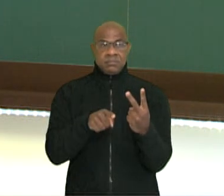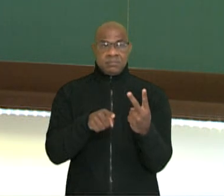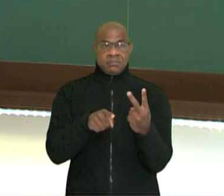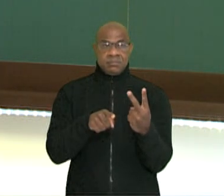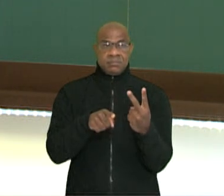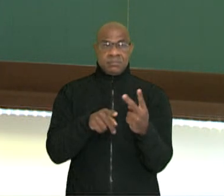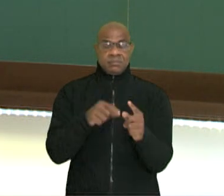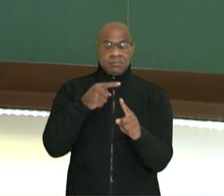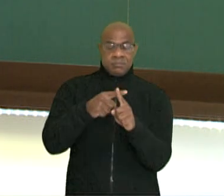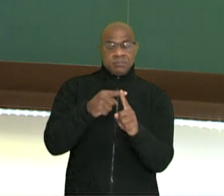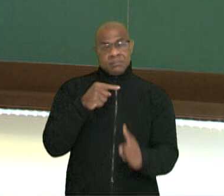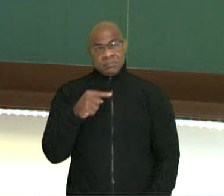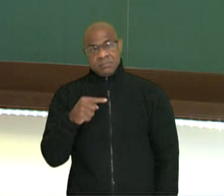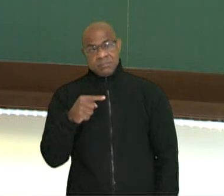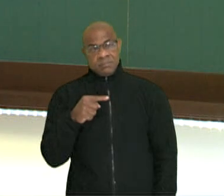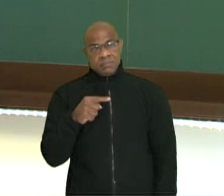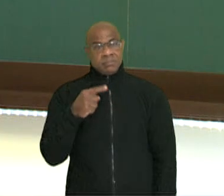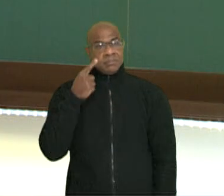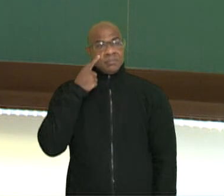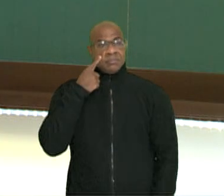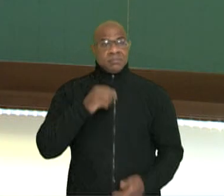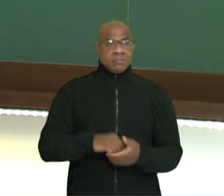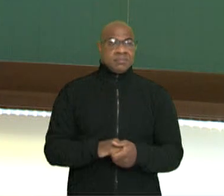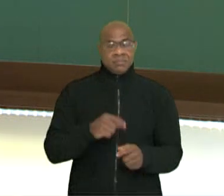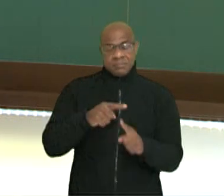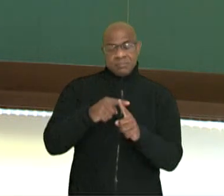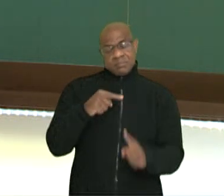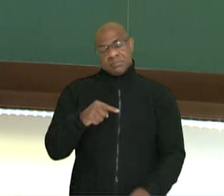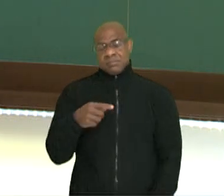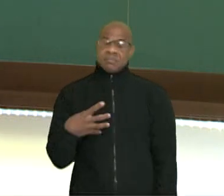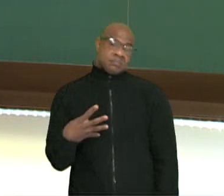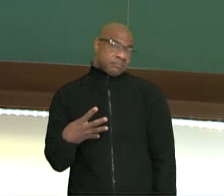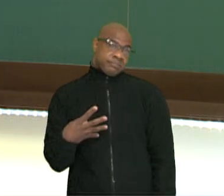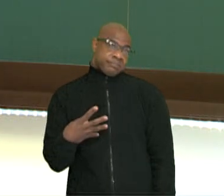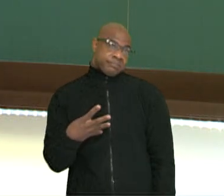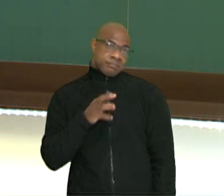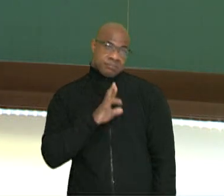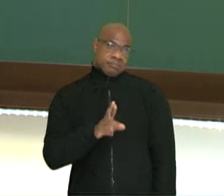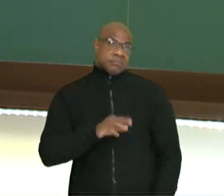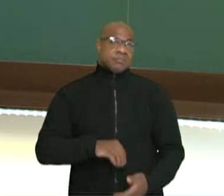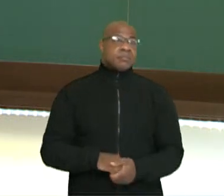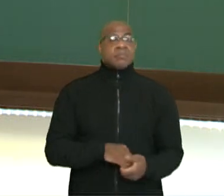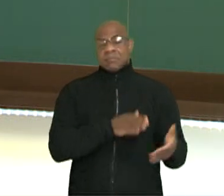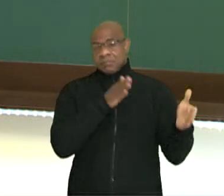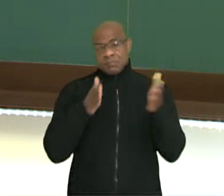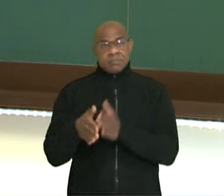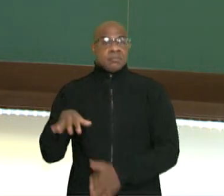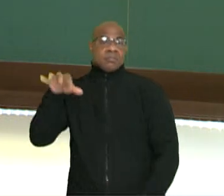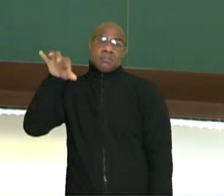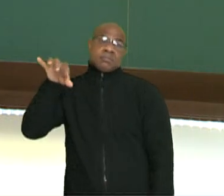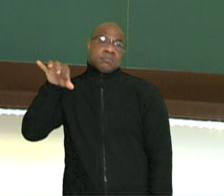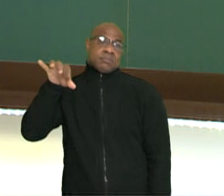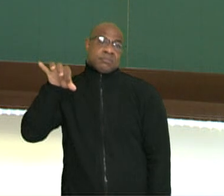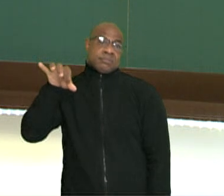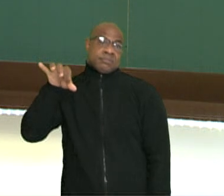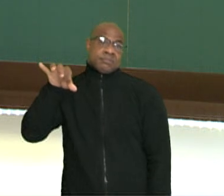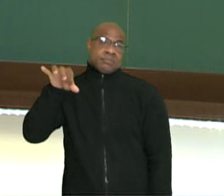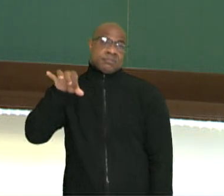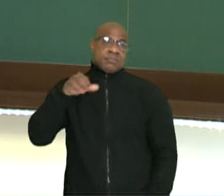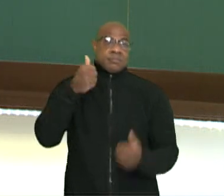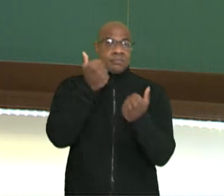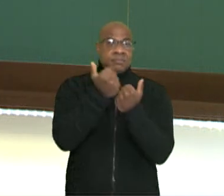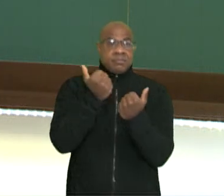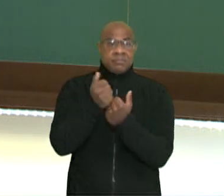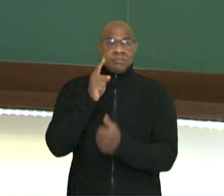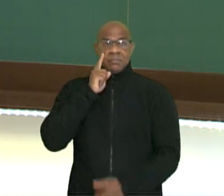resposta positiva e negativa, ó. Então, mais e menos, raiz quadrada de 4, 2. E para y igual a 9, x ao